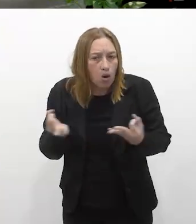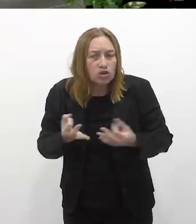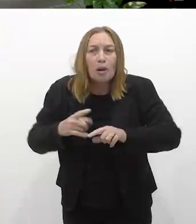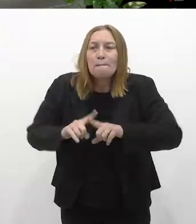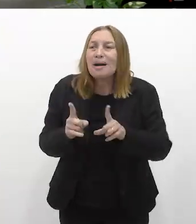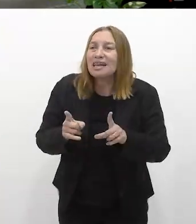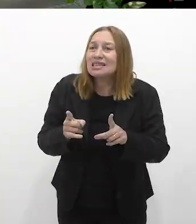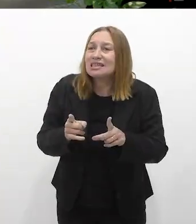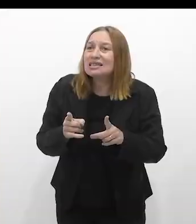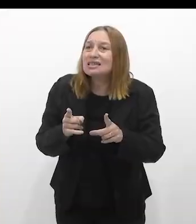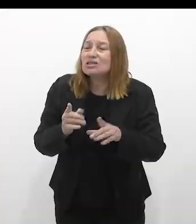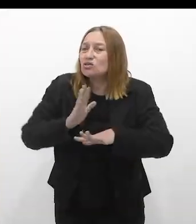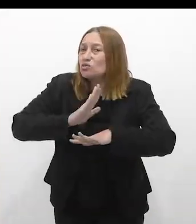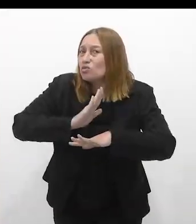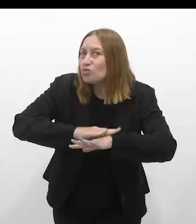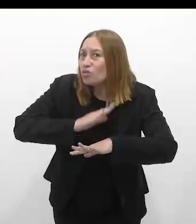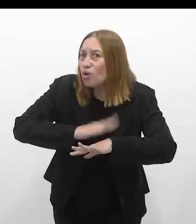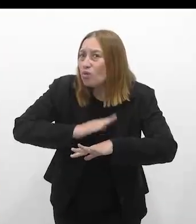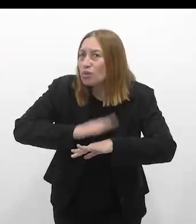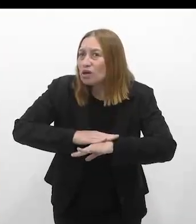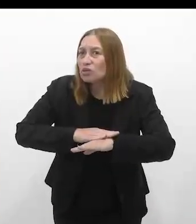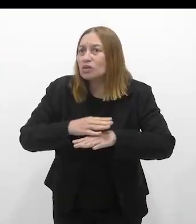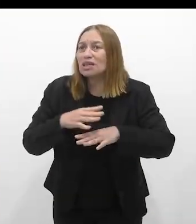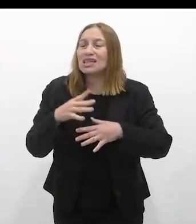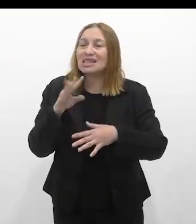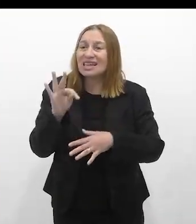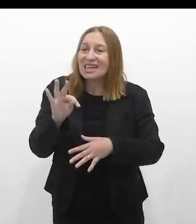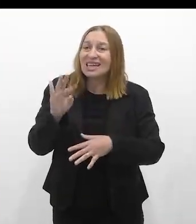ótimo, mas assim, a partir do momento que